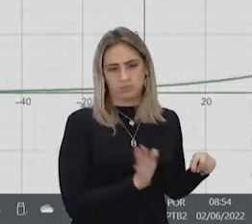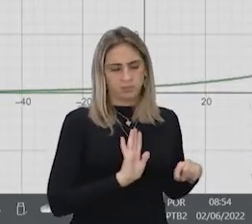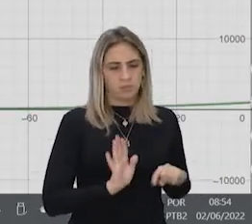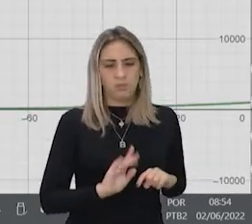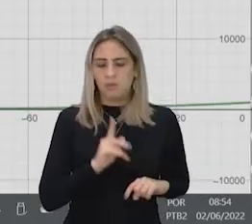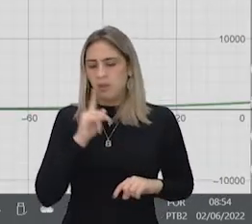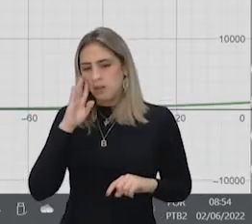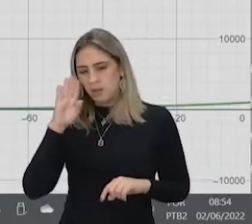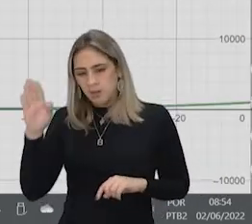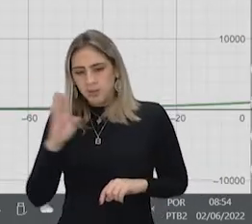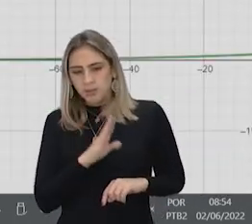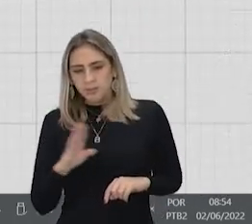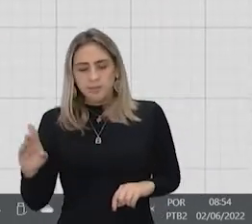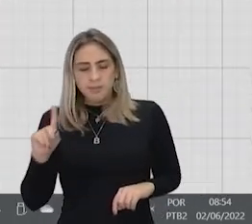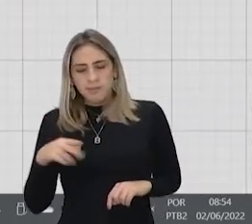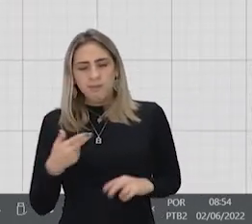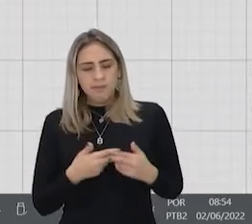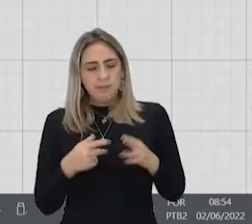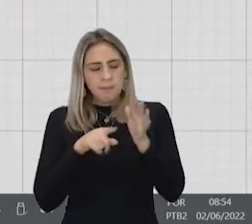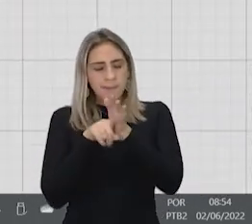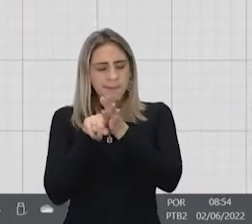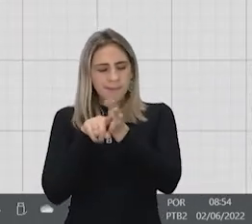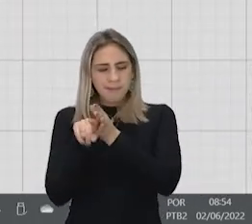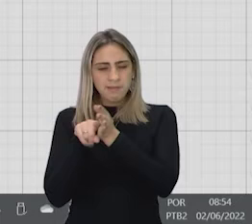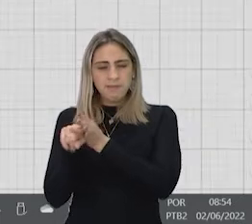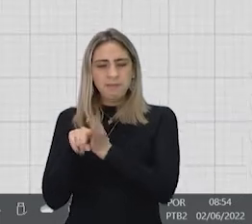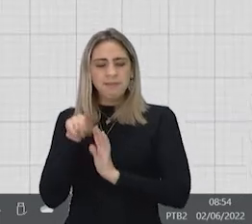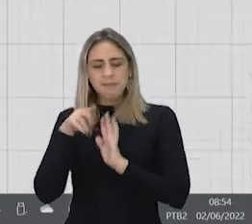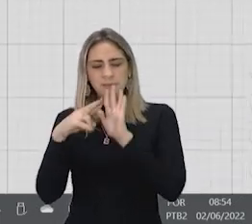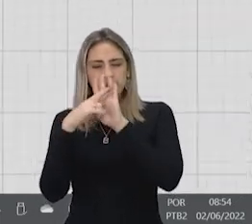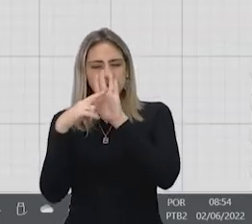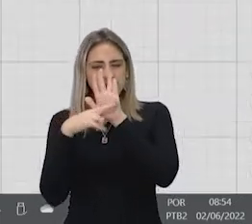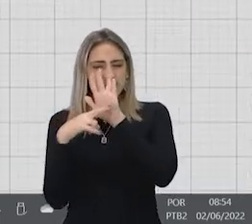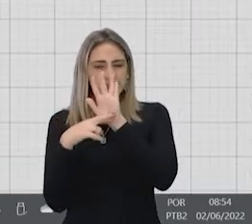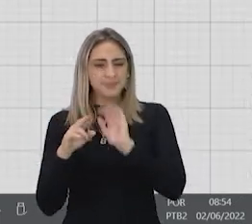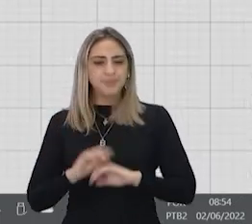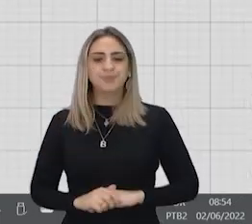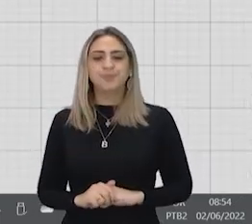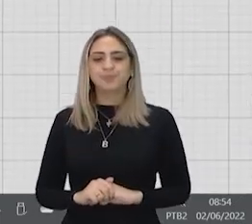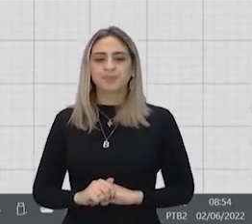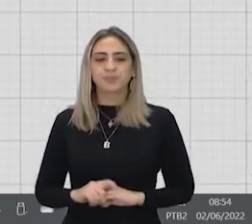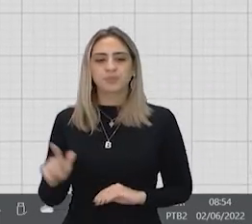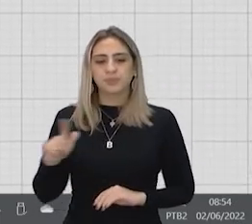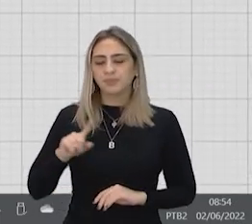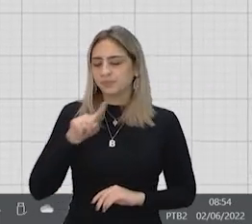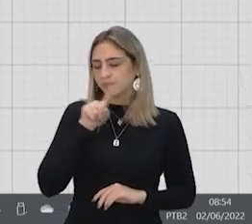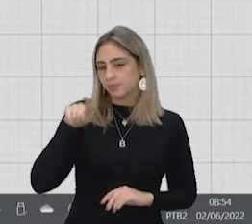quisesse, se fosse uma situação de análise, ó, esta reta, eu vou dando aqui um zoom,